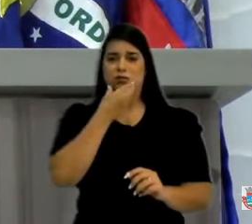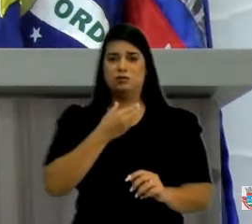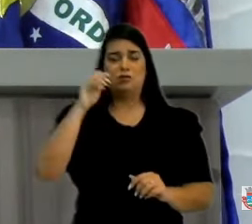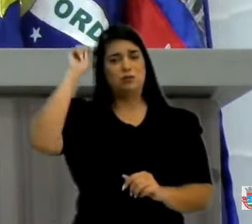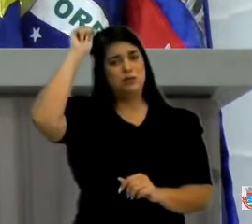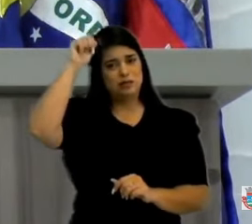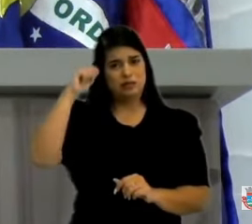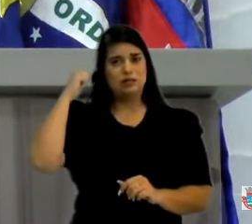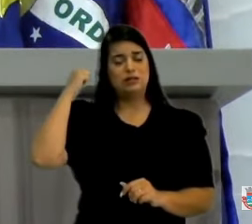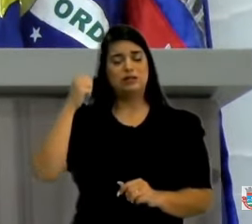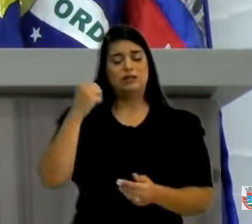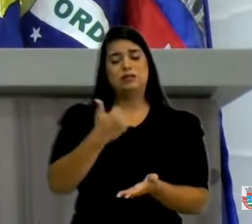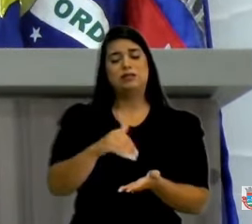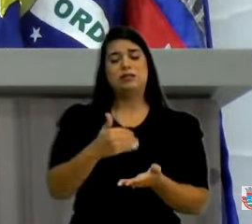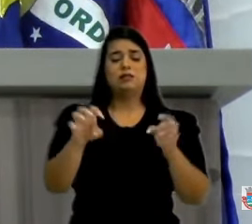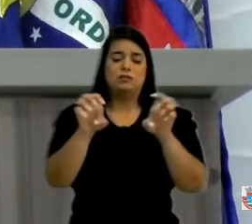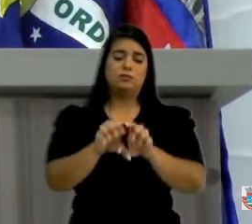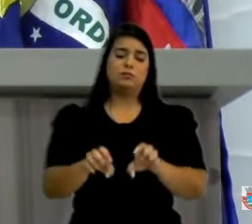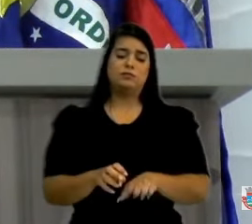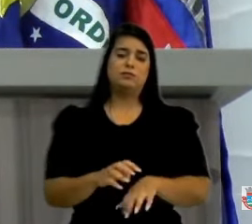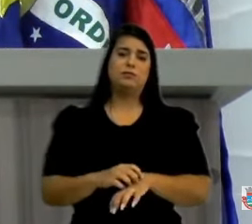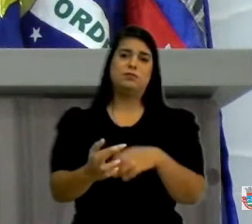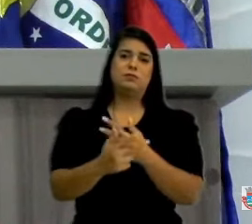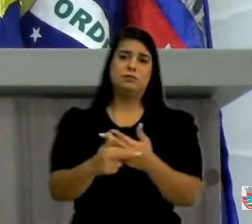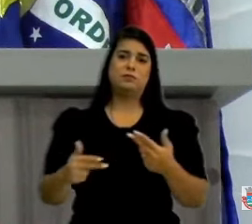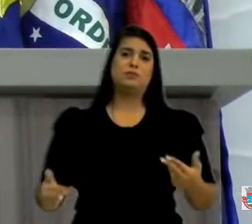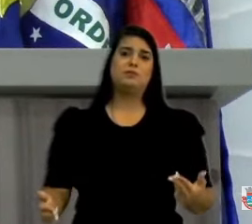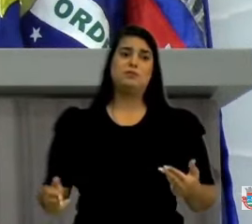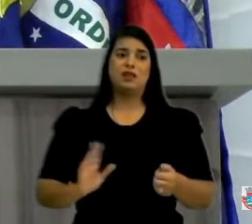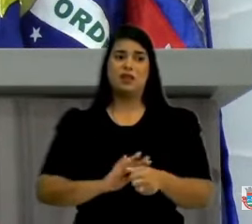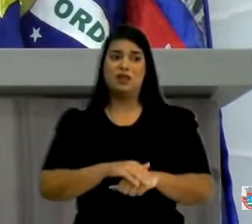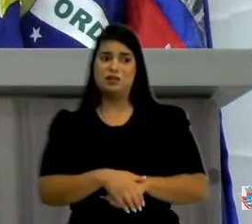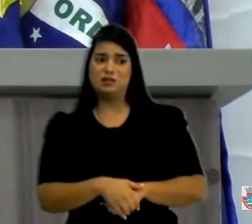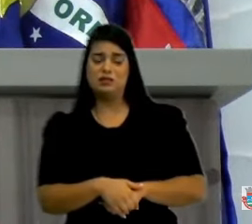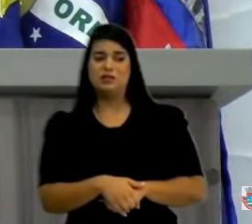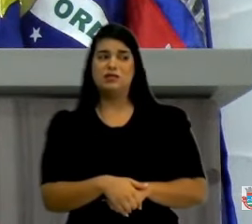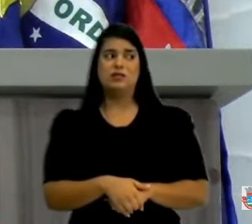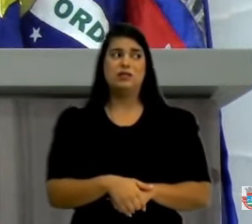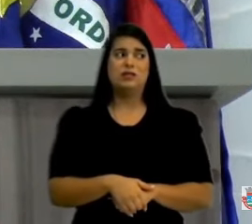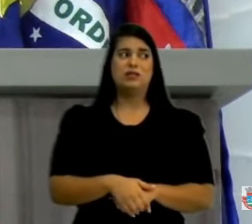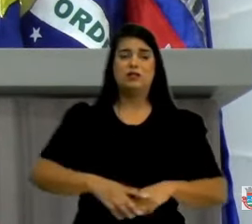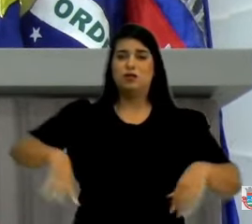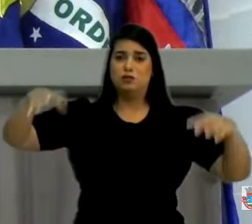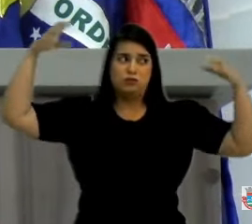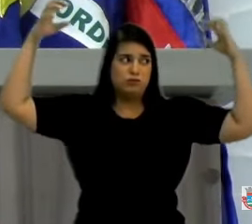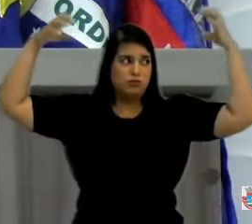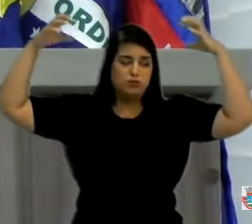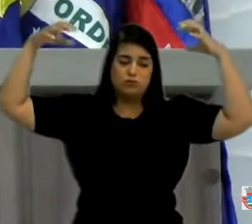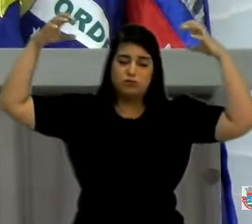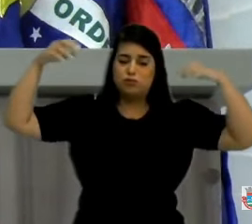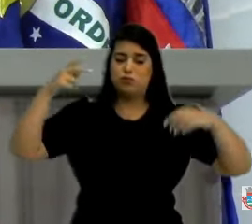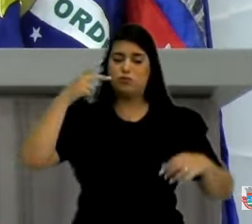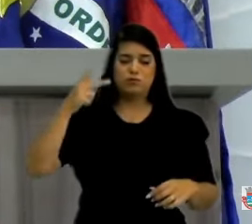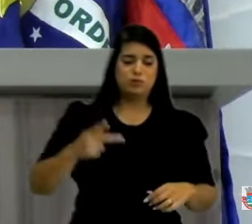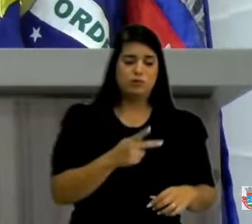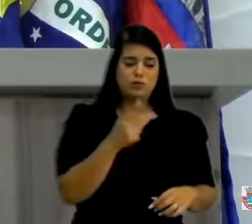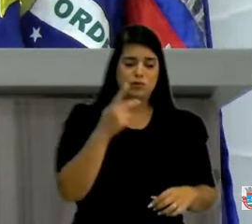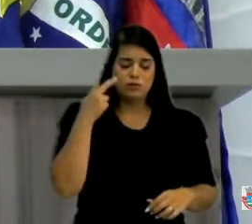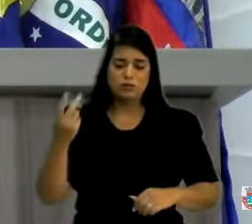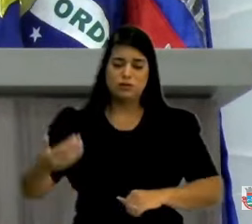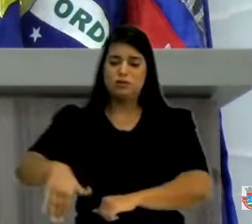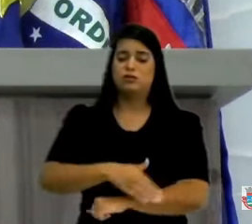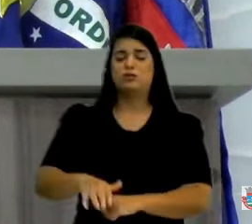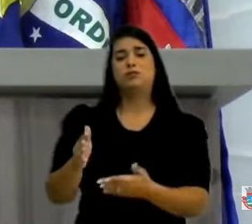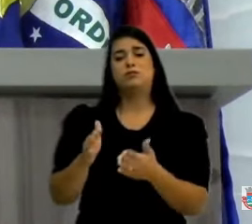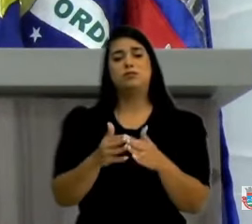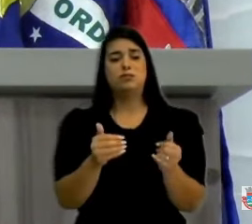secretário de infraestrutura. Teve uma noite mesmo no dia da chuva, ele ficou até tarde da noite andando nas ruas, pedindo o auxílio